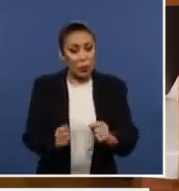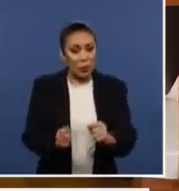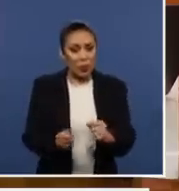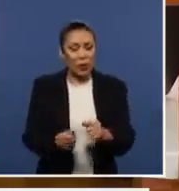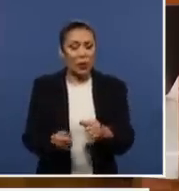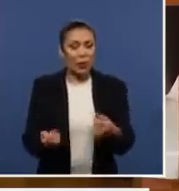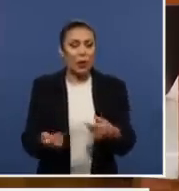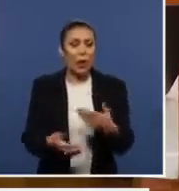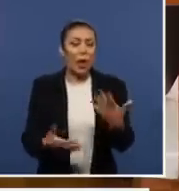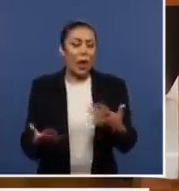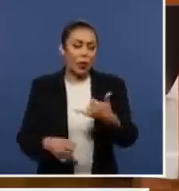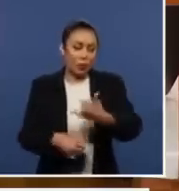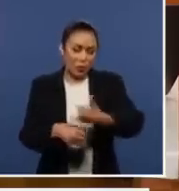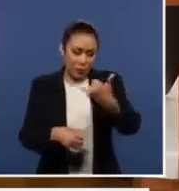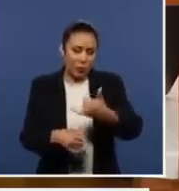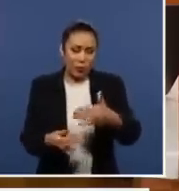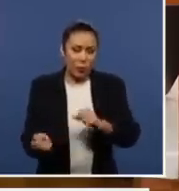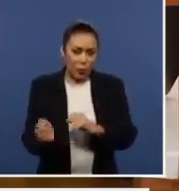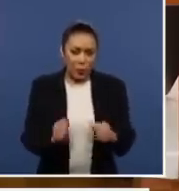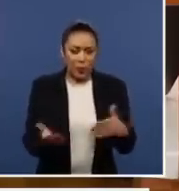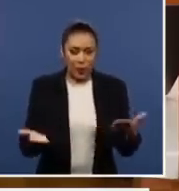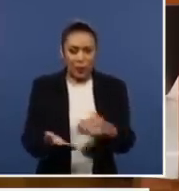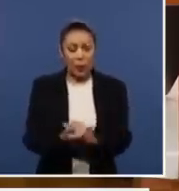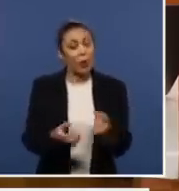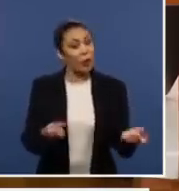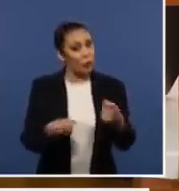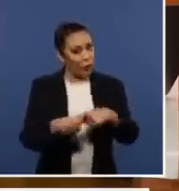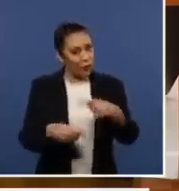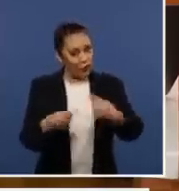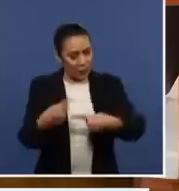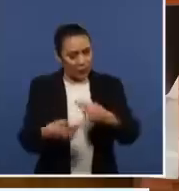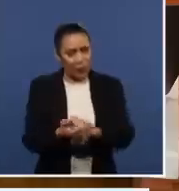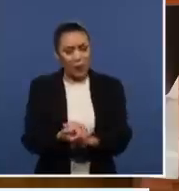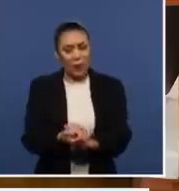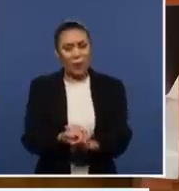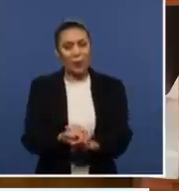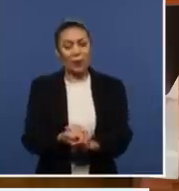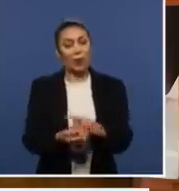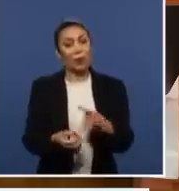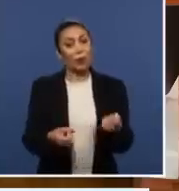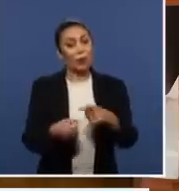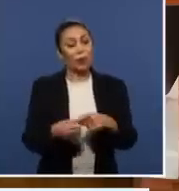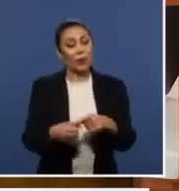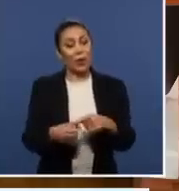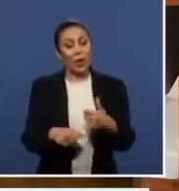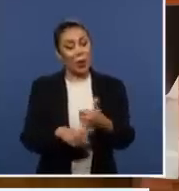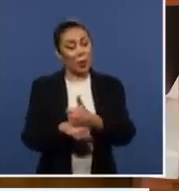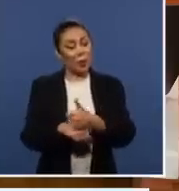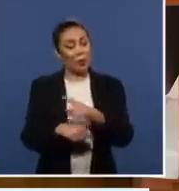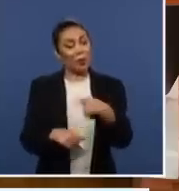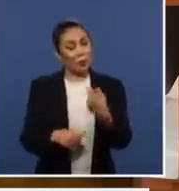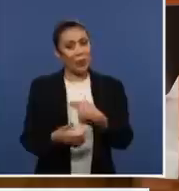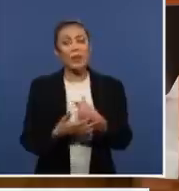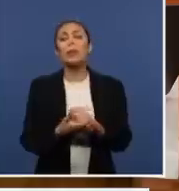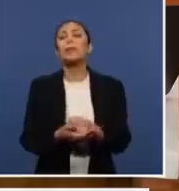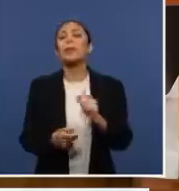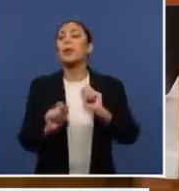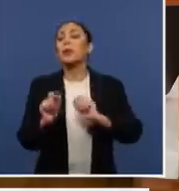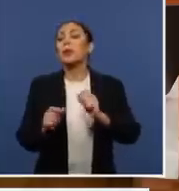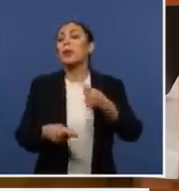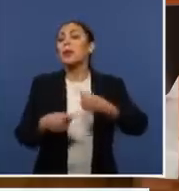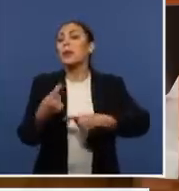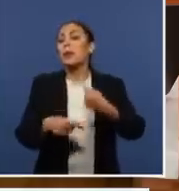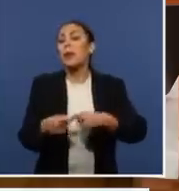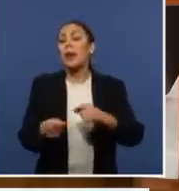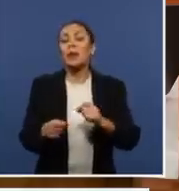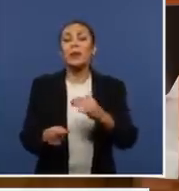ao debate, Toledo e Bombig, que nós temos que continuar aqui no nosso ofício. Toledo, reflexo desse debate que possa